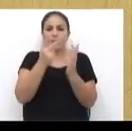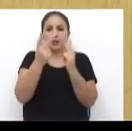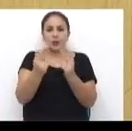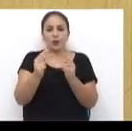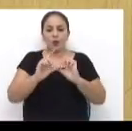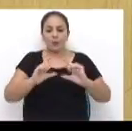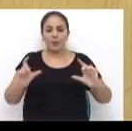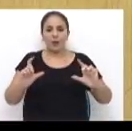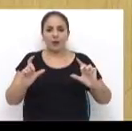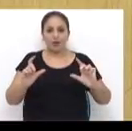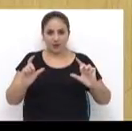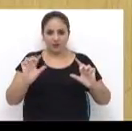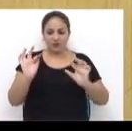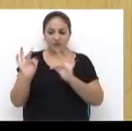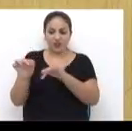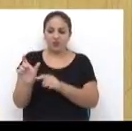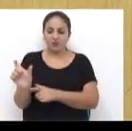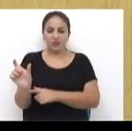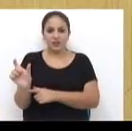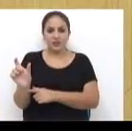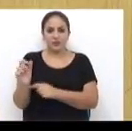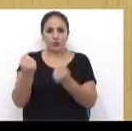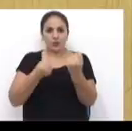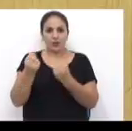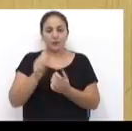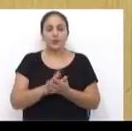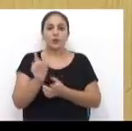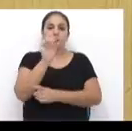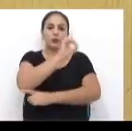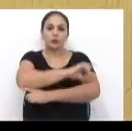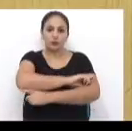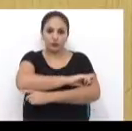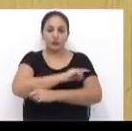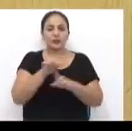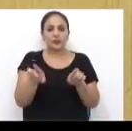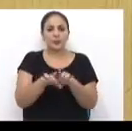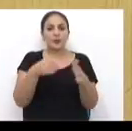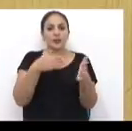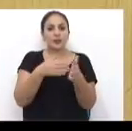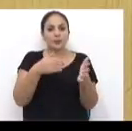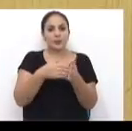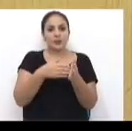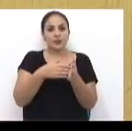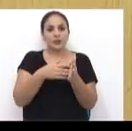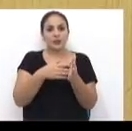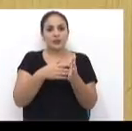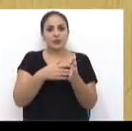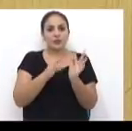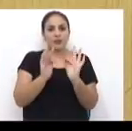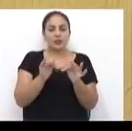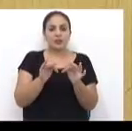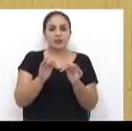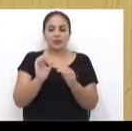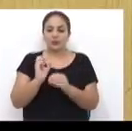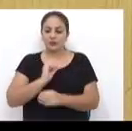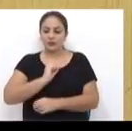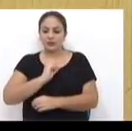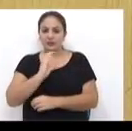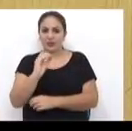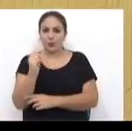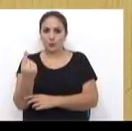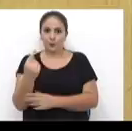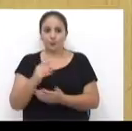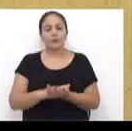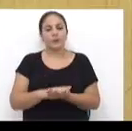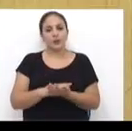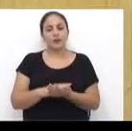também é limite para a numeração de placas que terminam em 1. Para realizar a quitação do imposto, o proprietário deverá apresentar